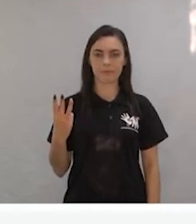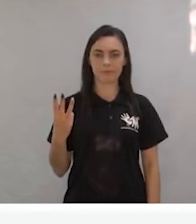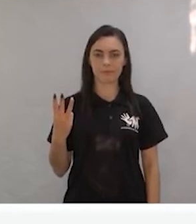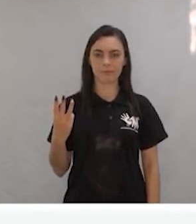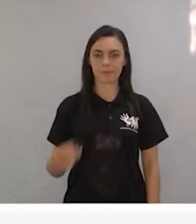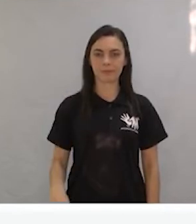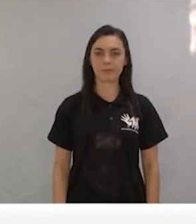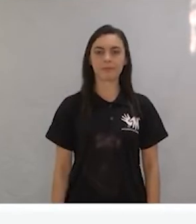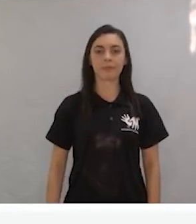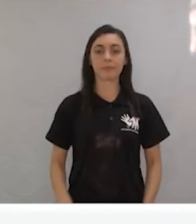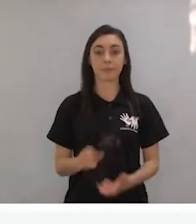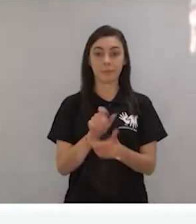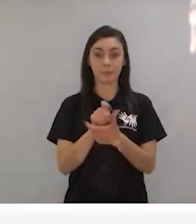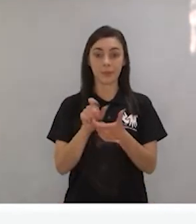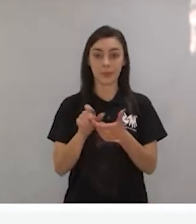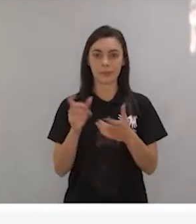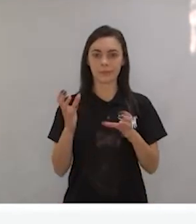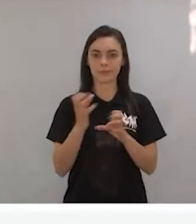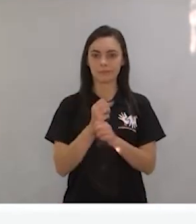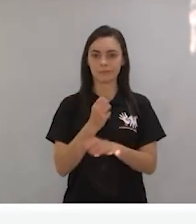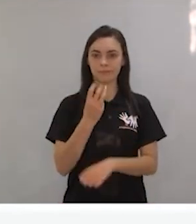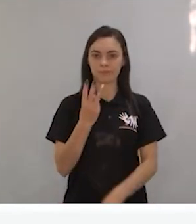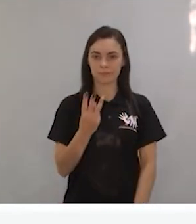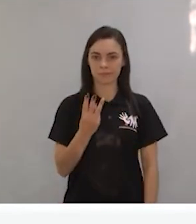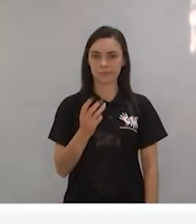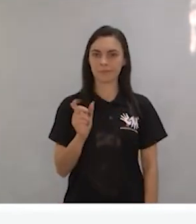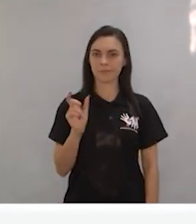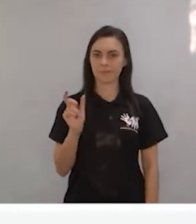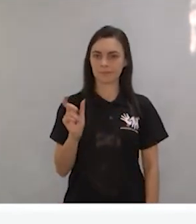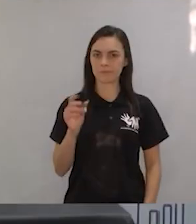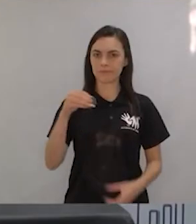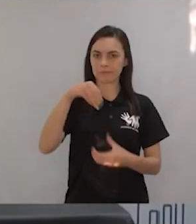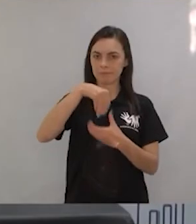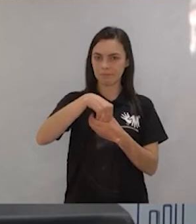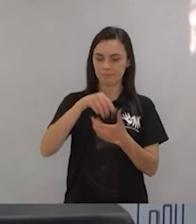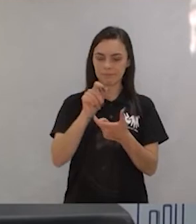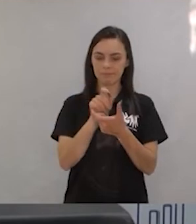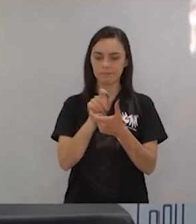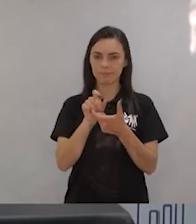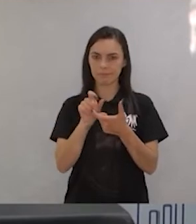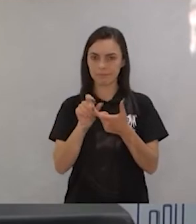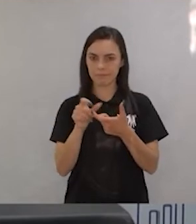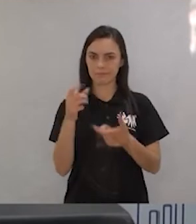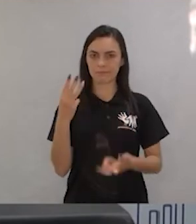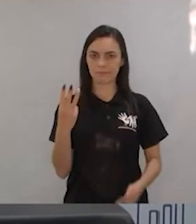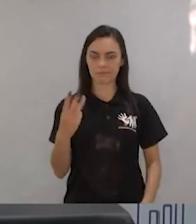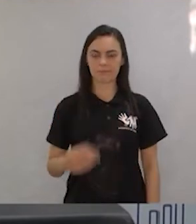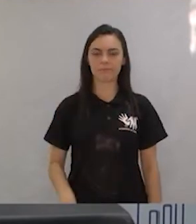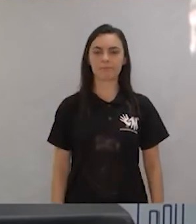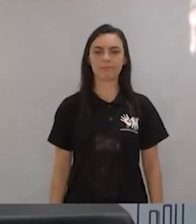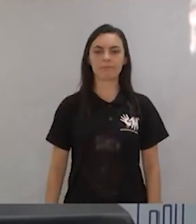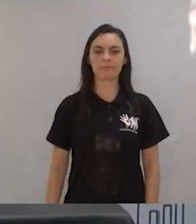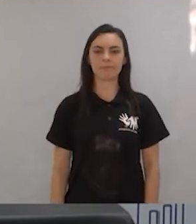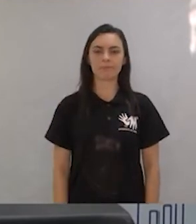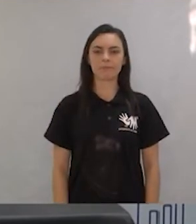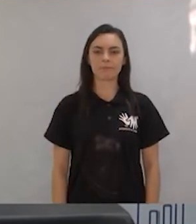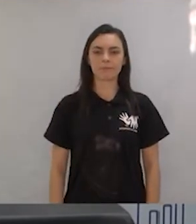duas, três. Três sílabas. A palavra Mafalda tem três